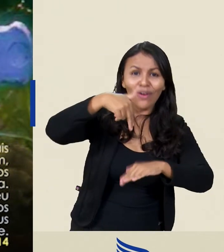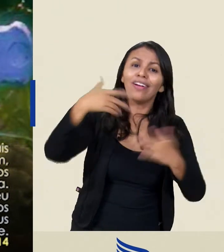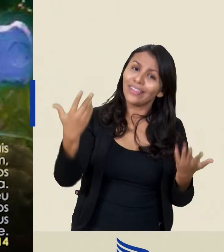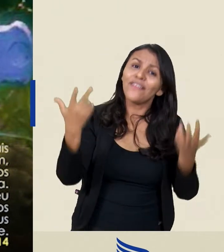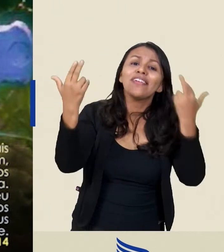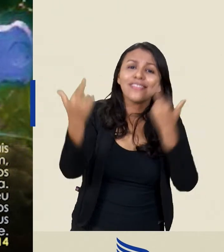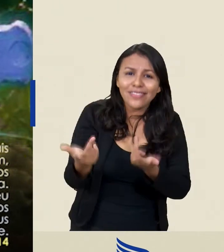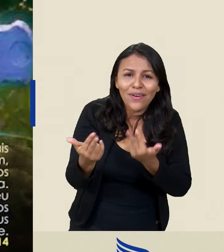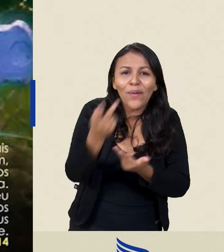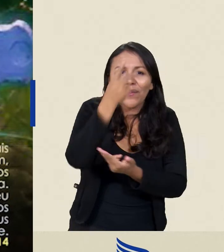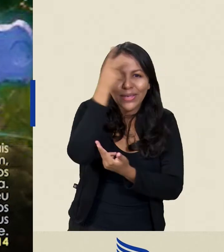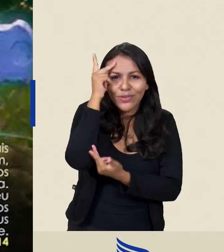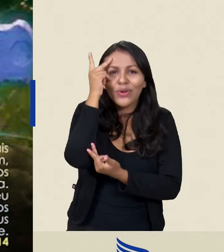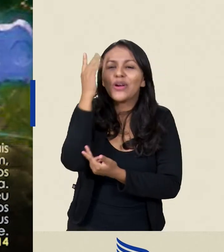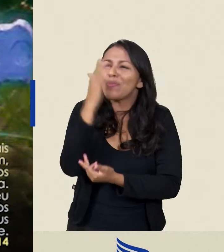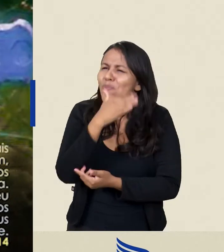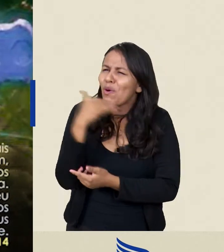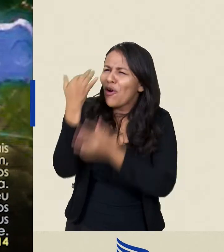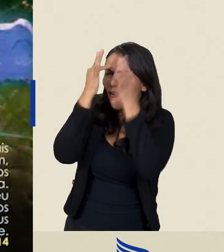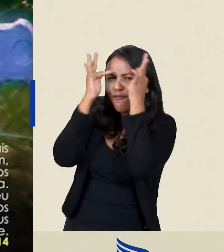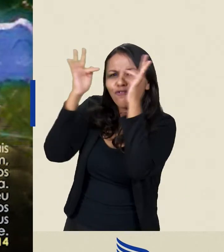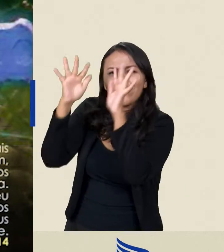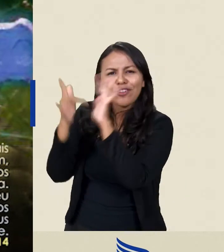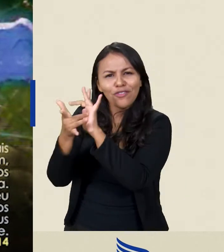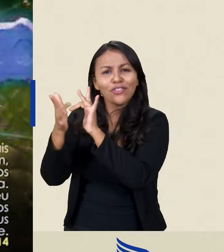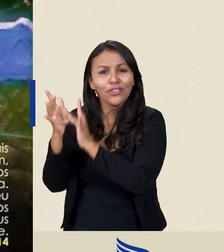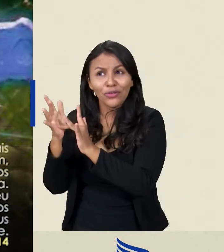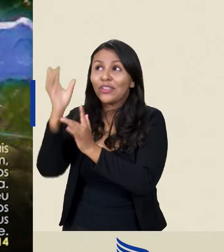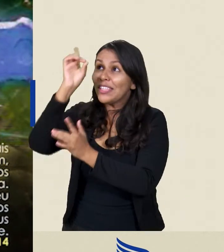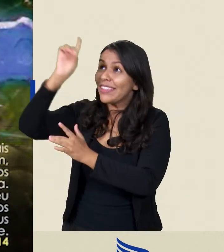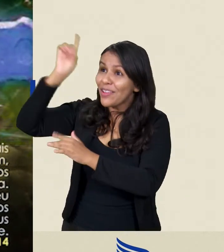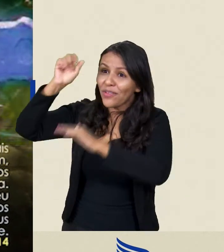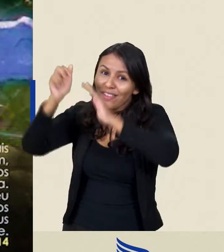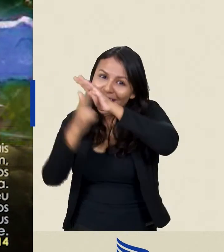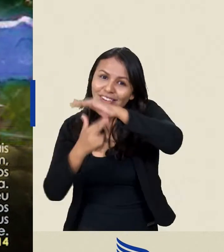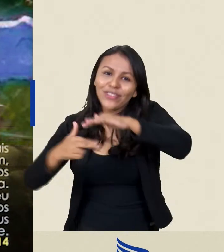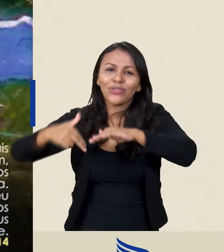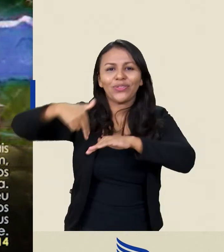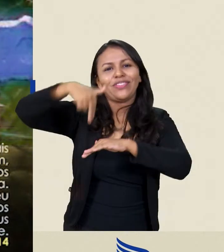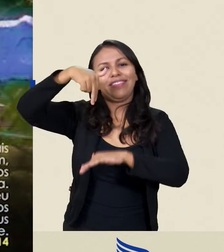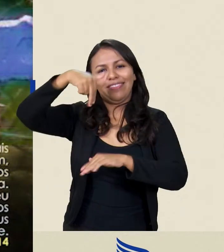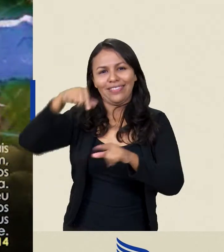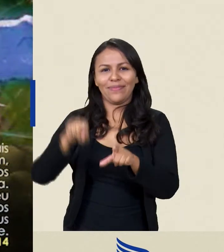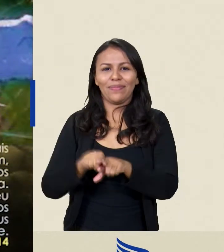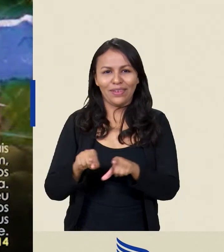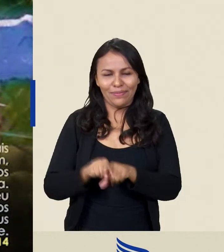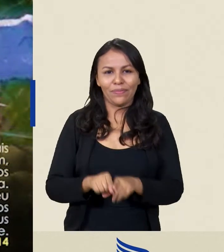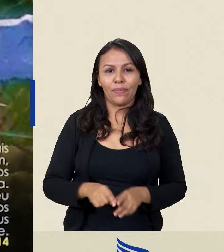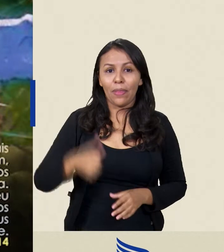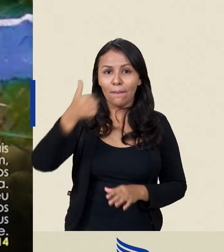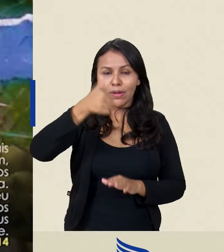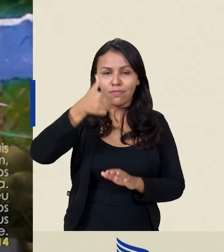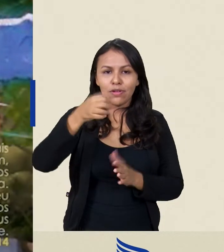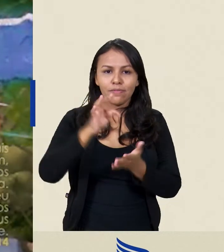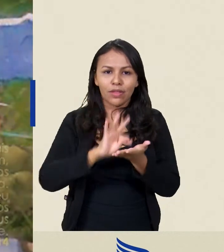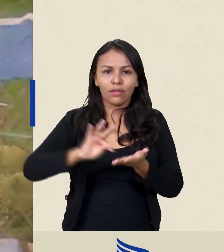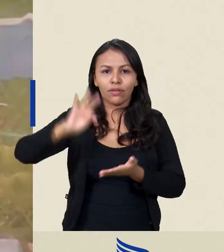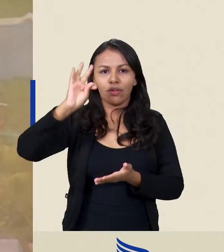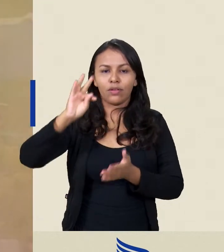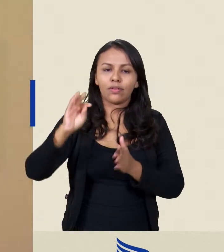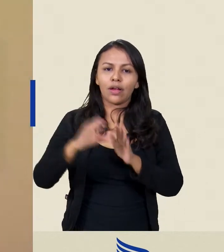Jesus dormem, Deus os tornará a trazer com ele. 1 Tessalonicenses 4, 13 e